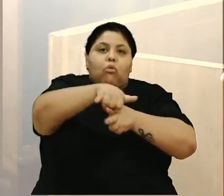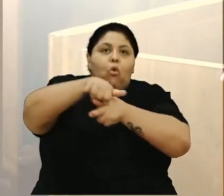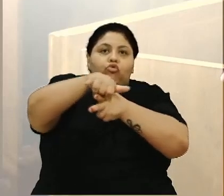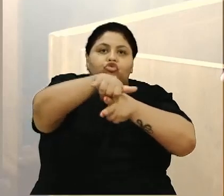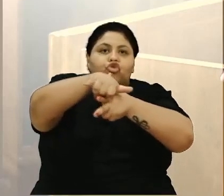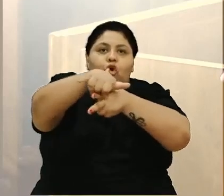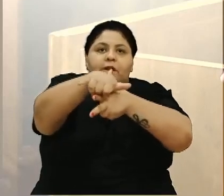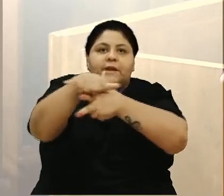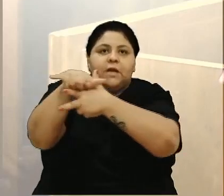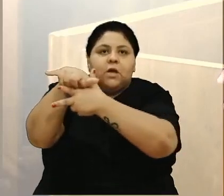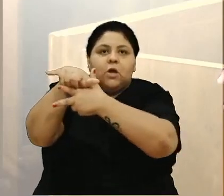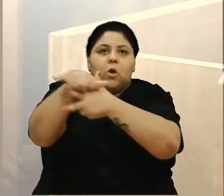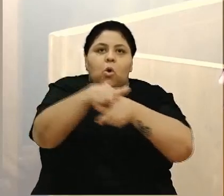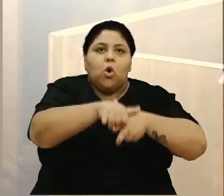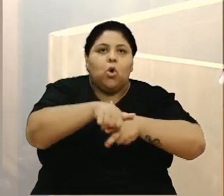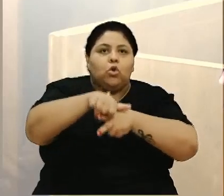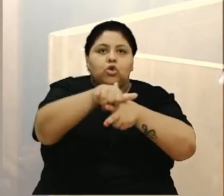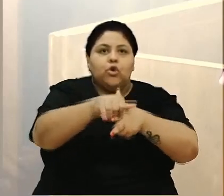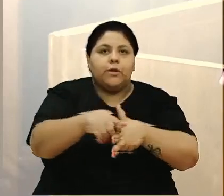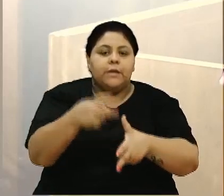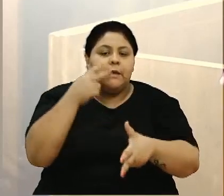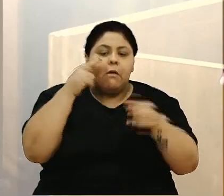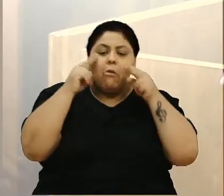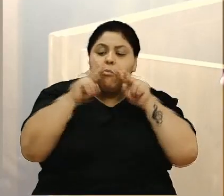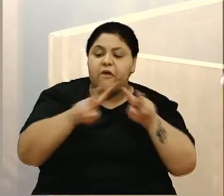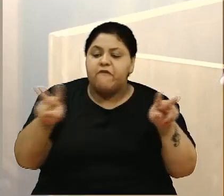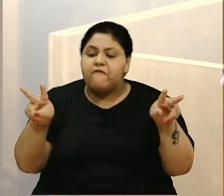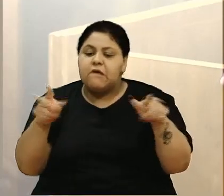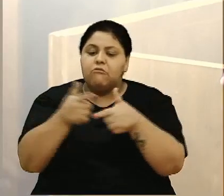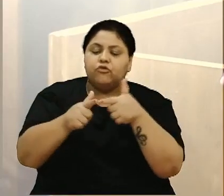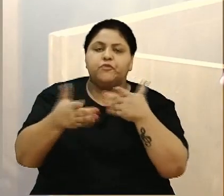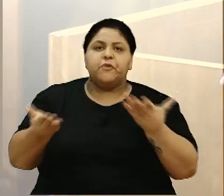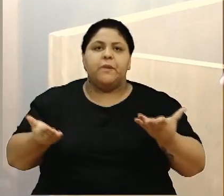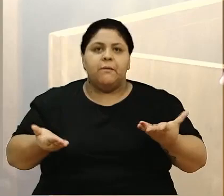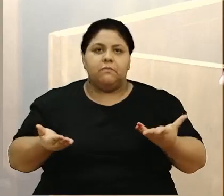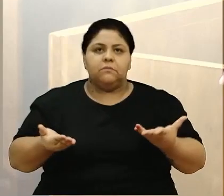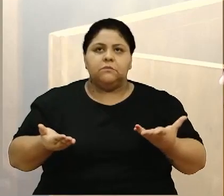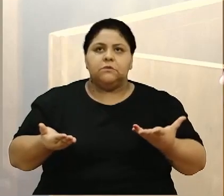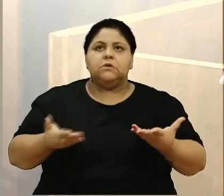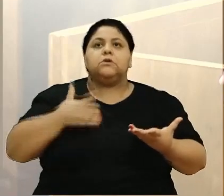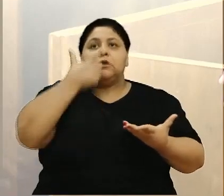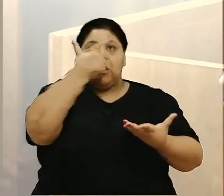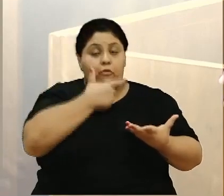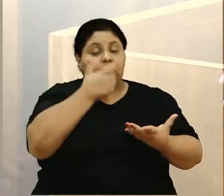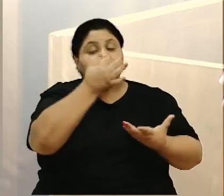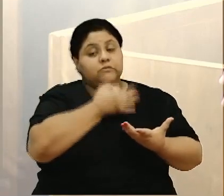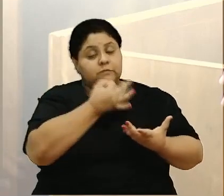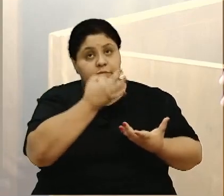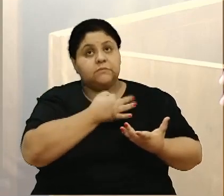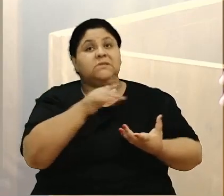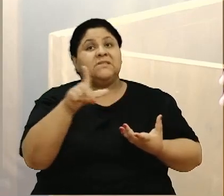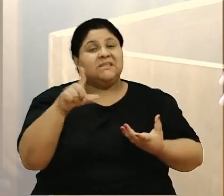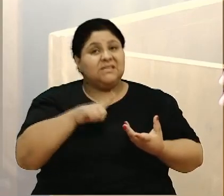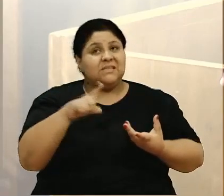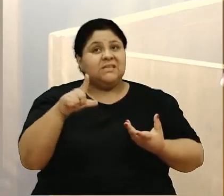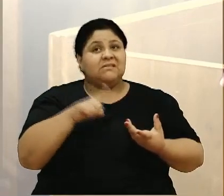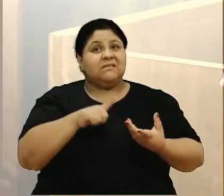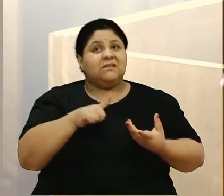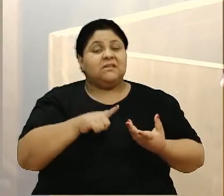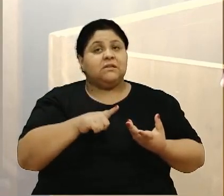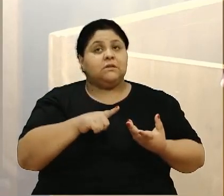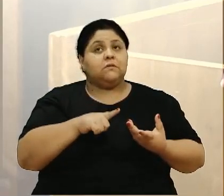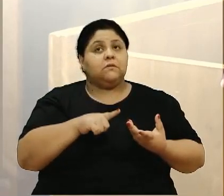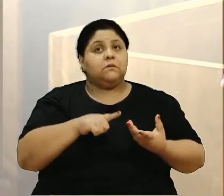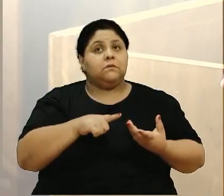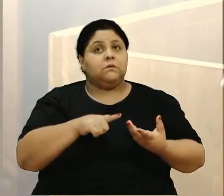Então a gente tem que se equipar, pedir para a Força Nacional, sei lá. Eu acho que a Caxias do Sul tem que ser